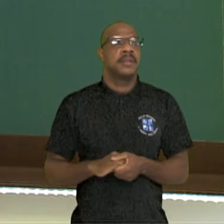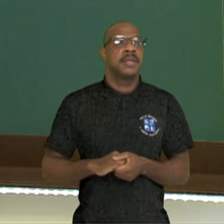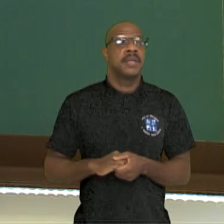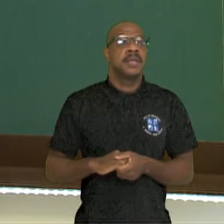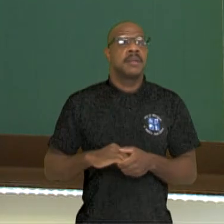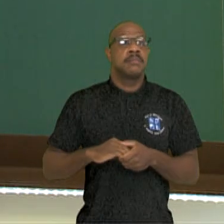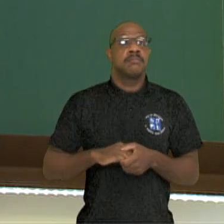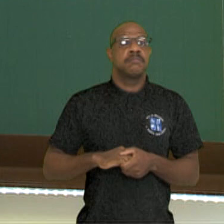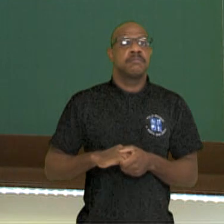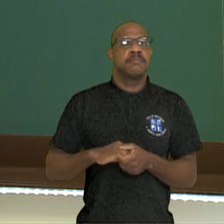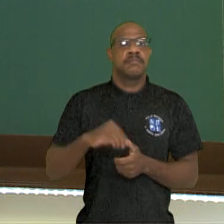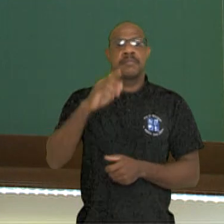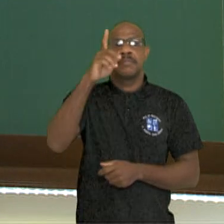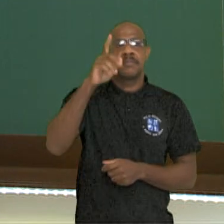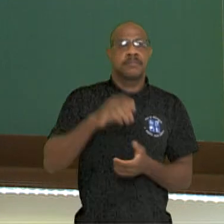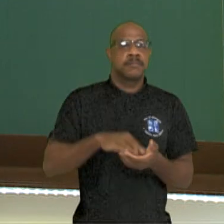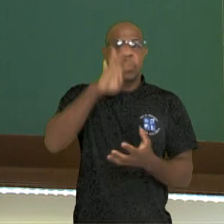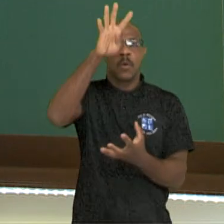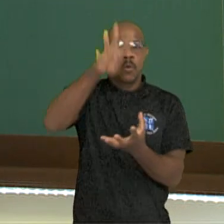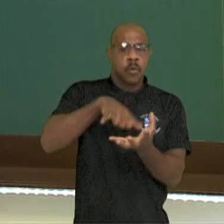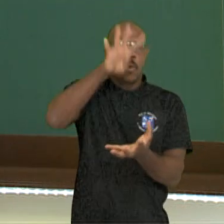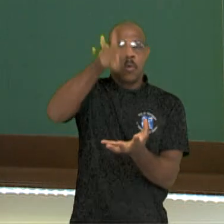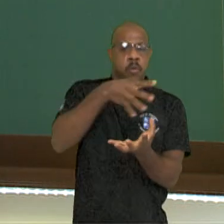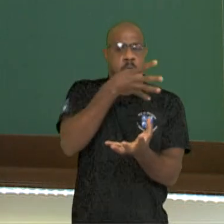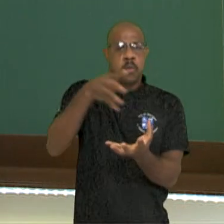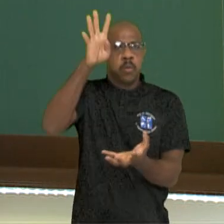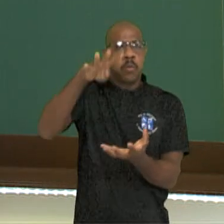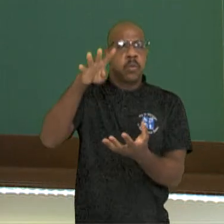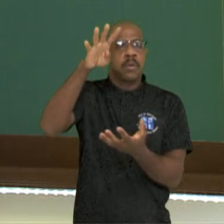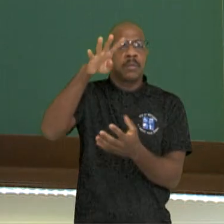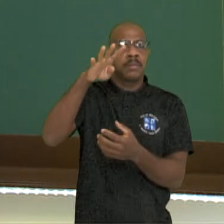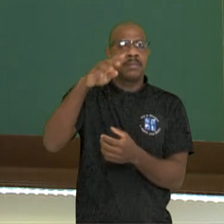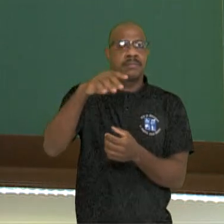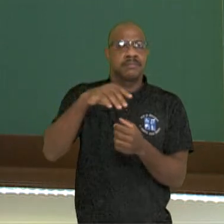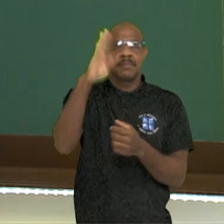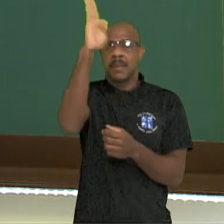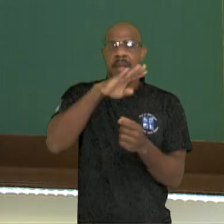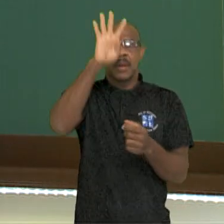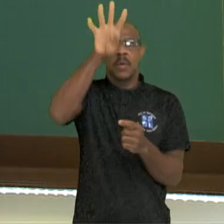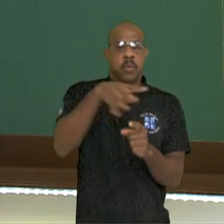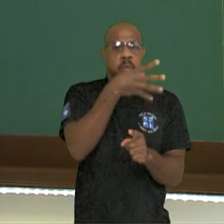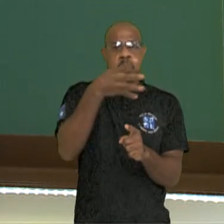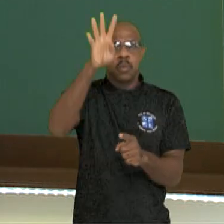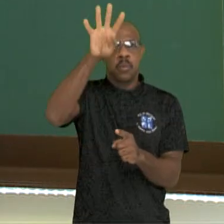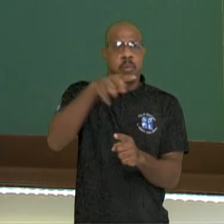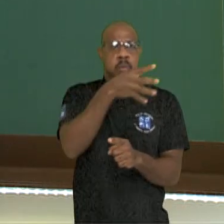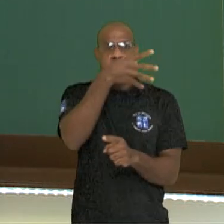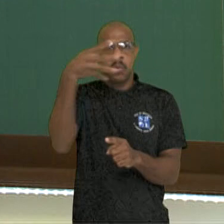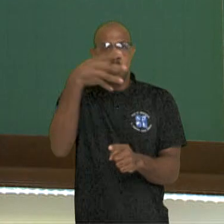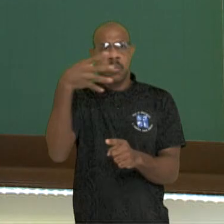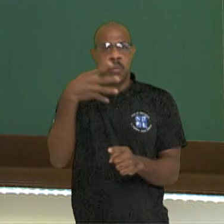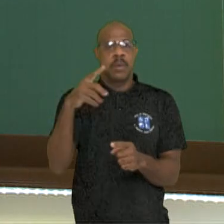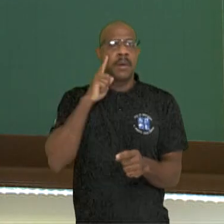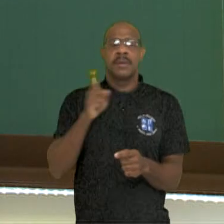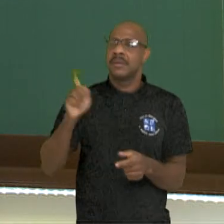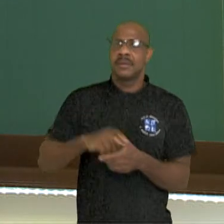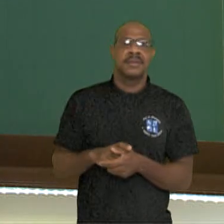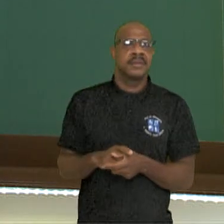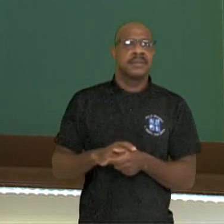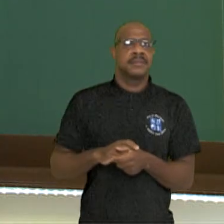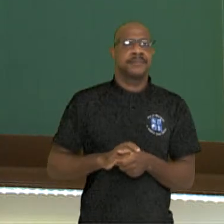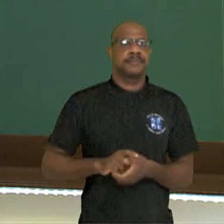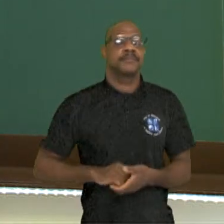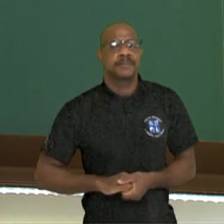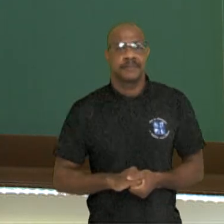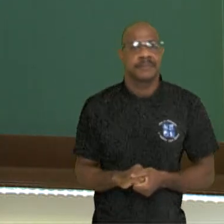imaginárias, linha do Equador, nós temos aqui outros paralelos e meridianos, que são as linhas